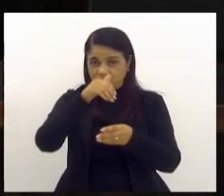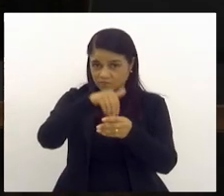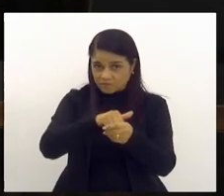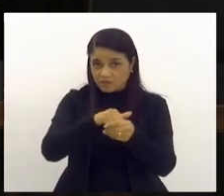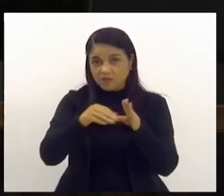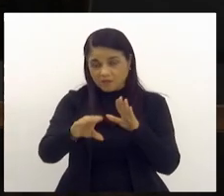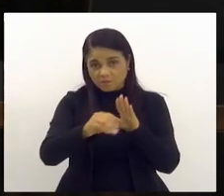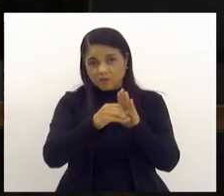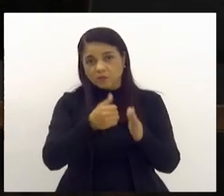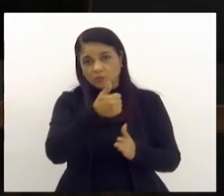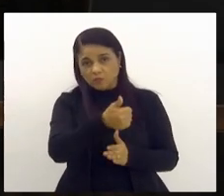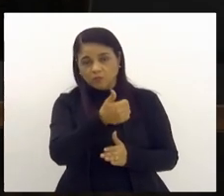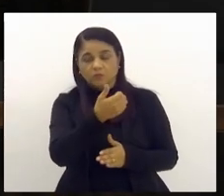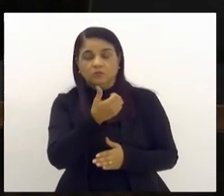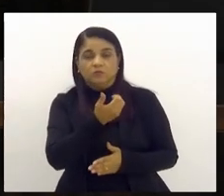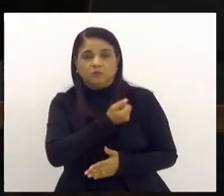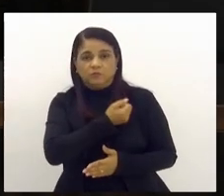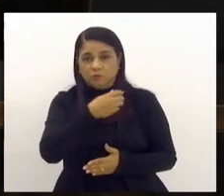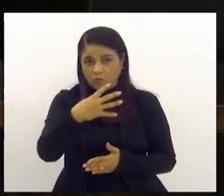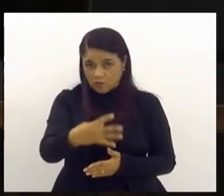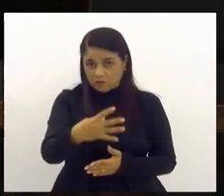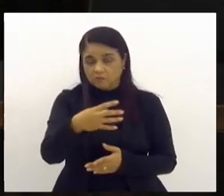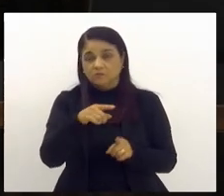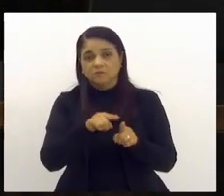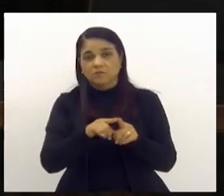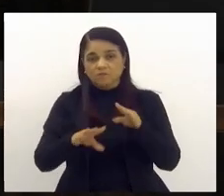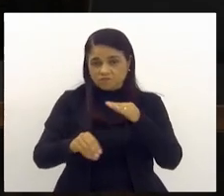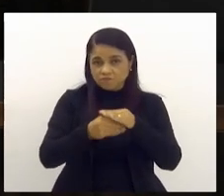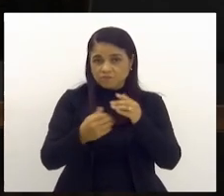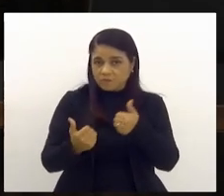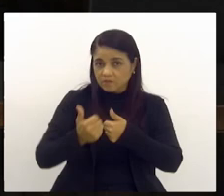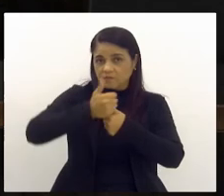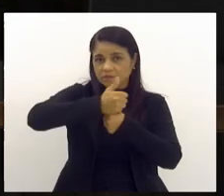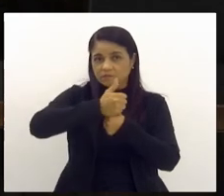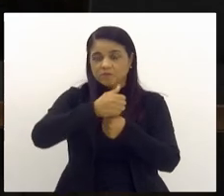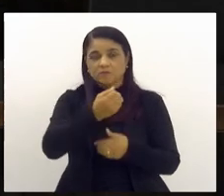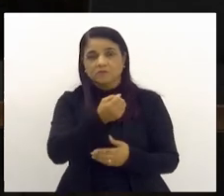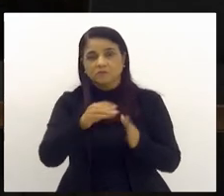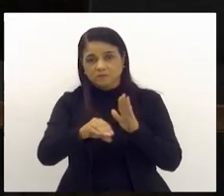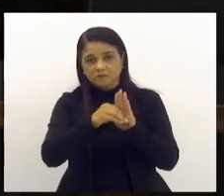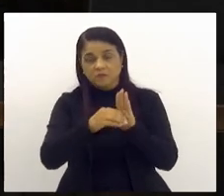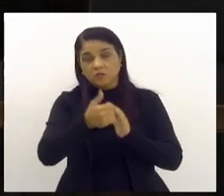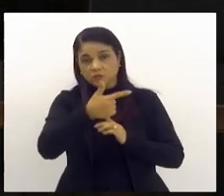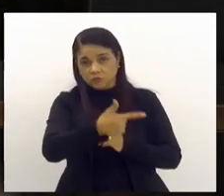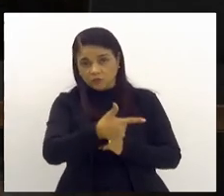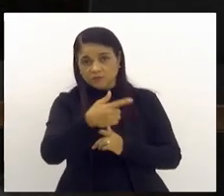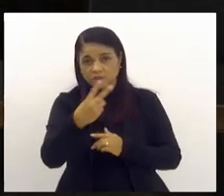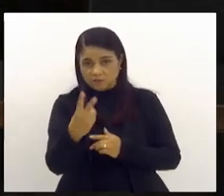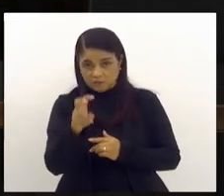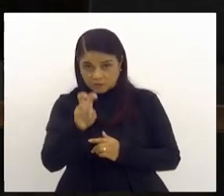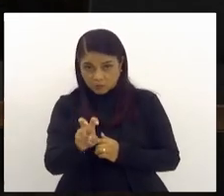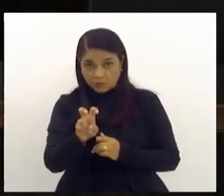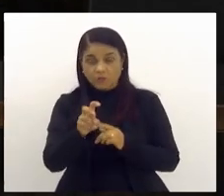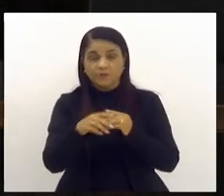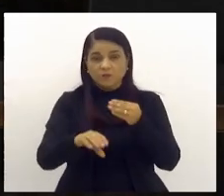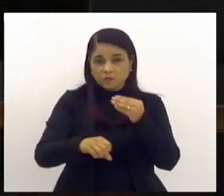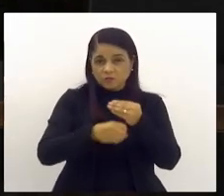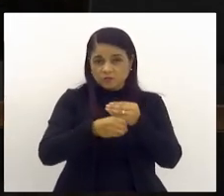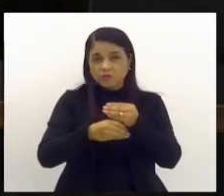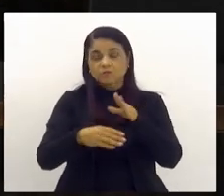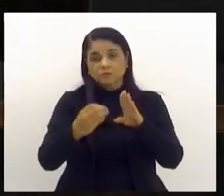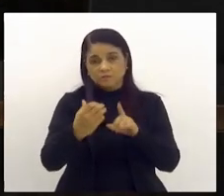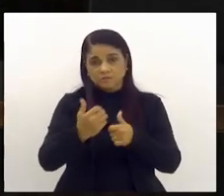às emendas de número 1 e 4, favorável com subemenda às emendas de número 2 e 5, favorável com subemenda